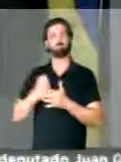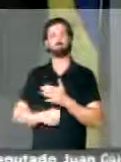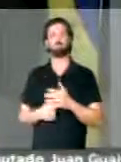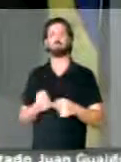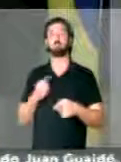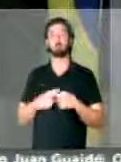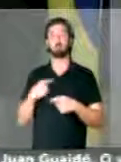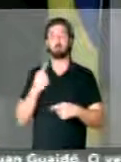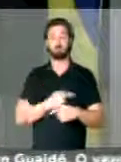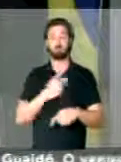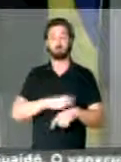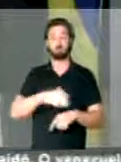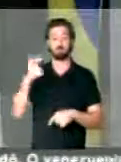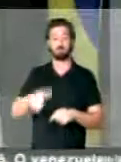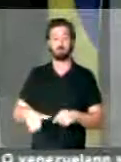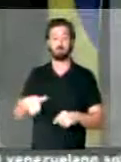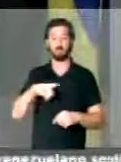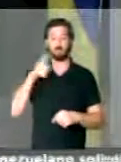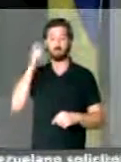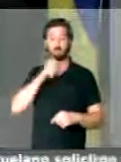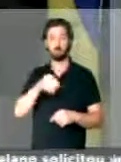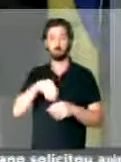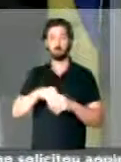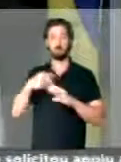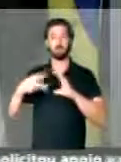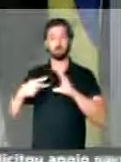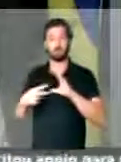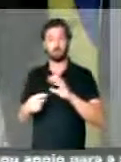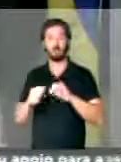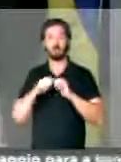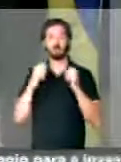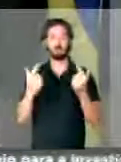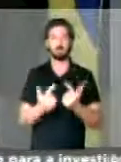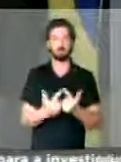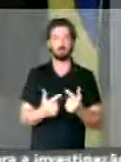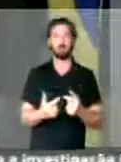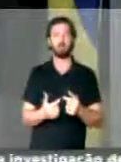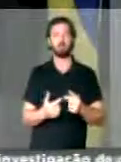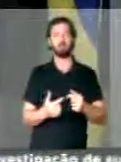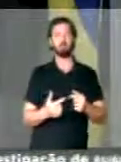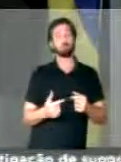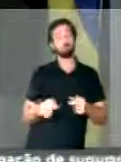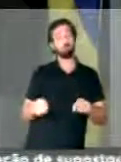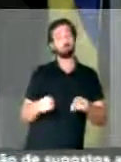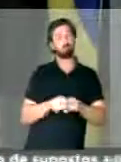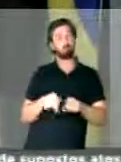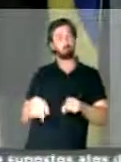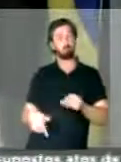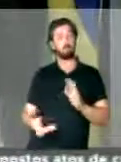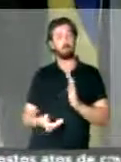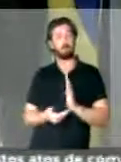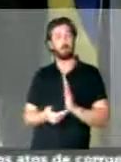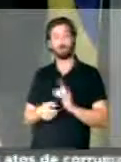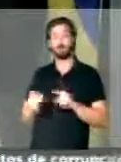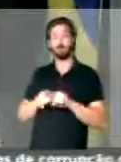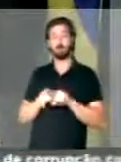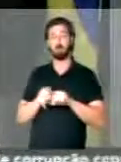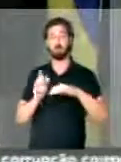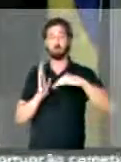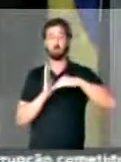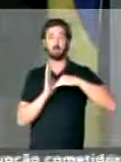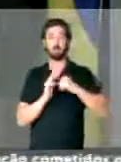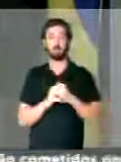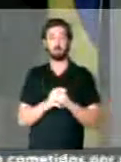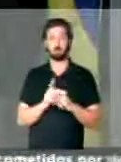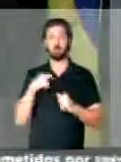que possamos cada vez mais ter mulheres nas câmaras de vereadores, nas assembleias e também aqui na Câmara e no Senado. E dizer